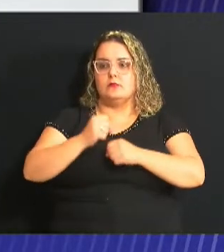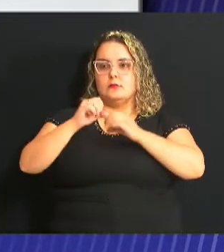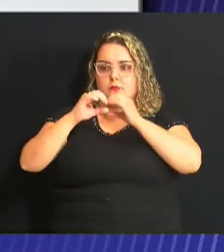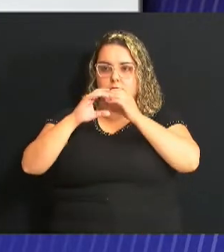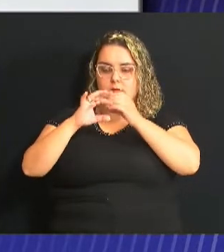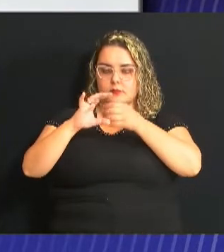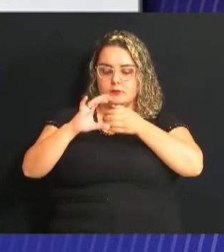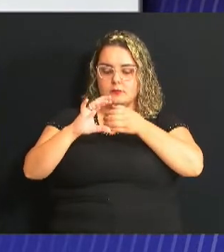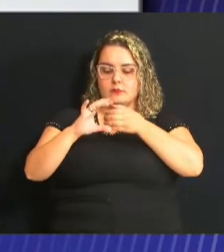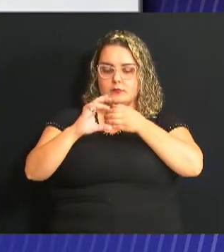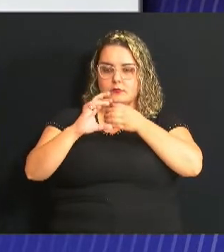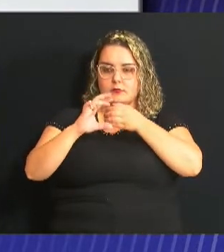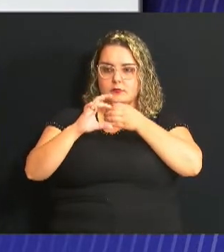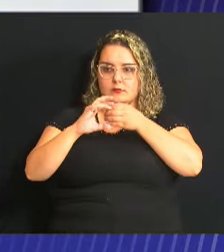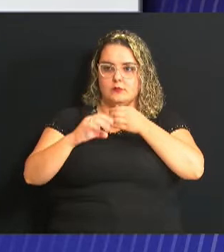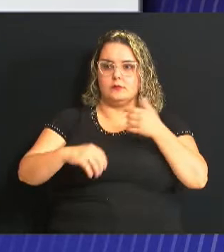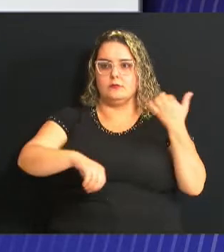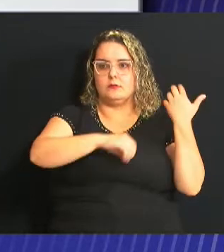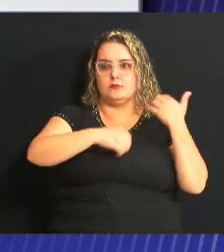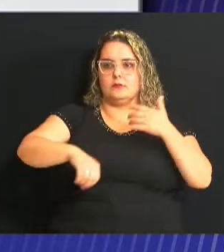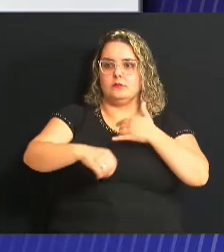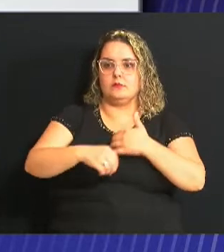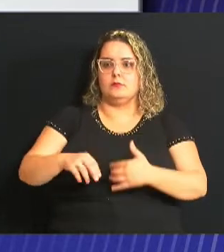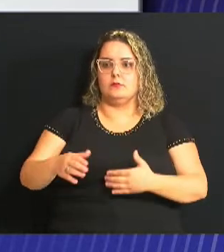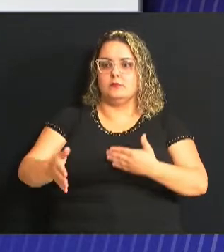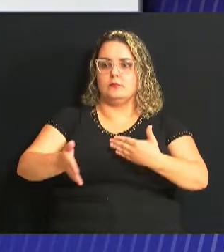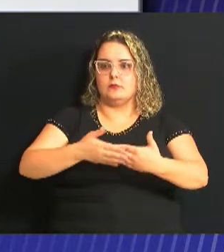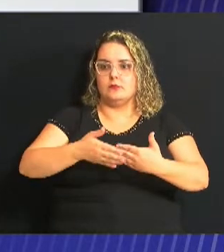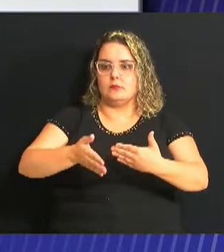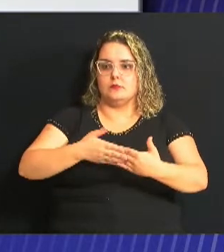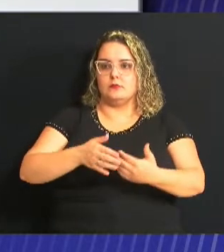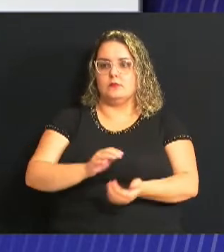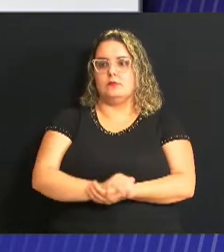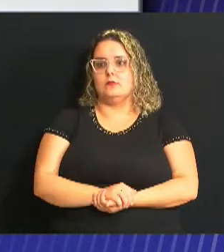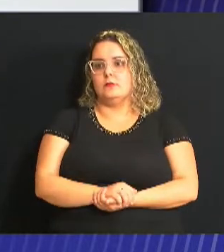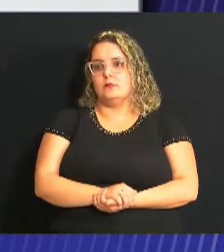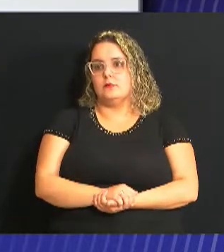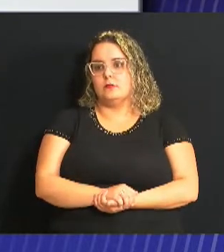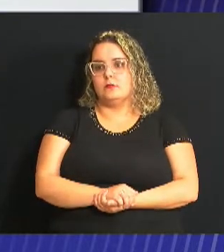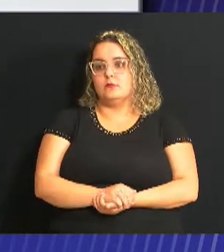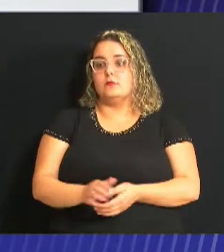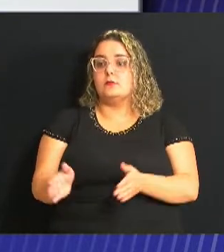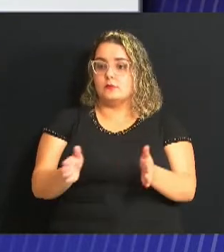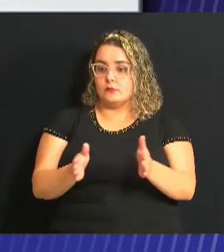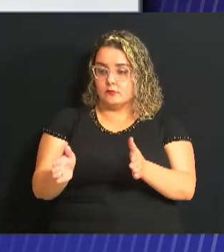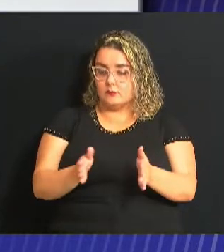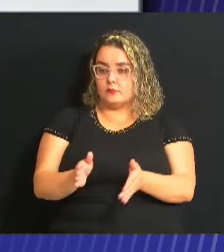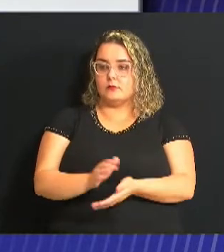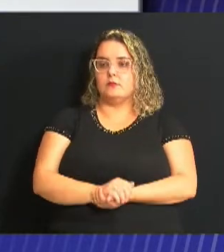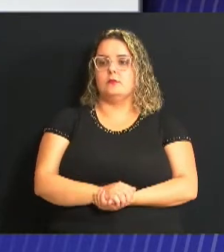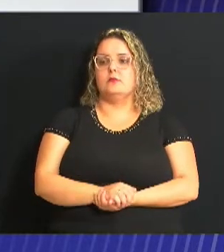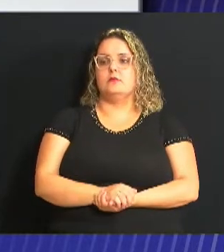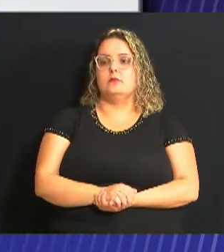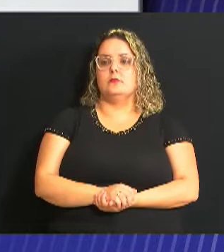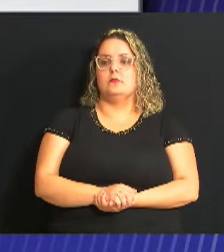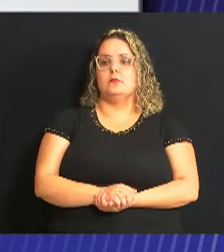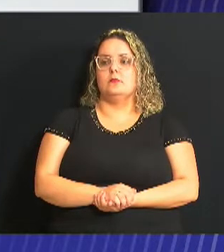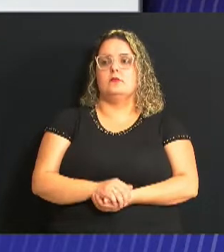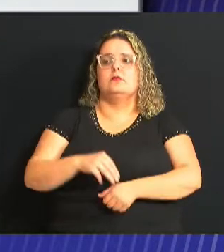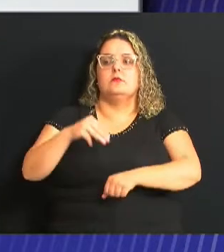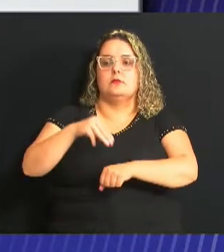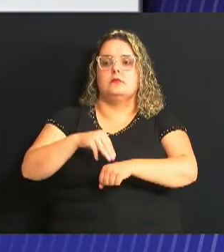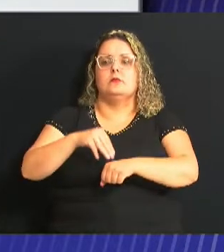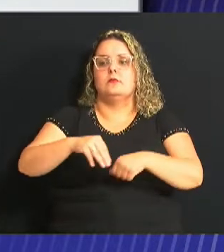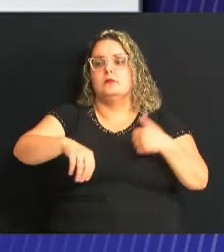da Orquestra Sinfônica de Ribeirão Preto. Atualmente, ele é integrante efetivo da